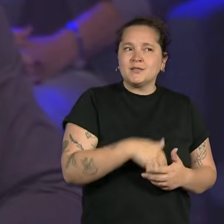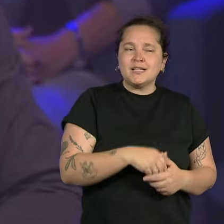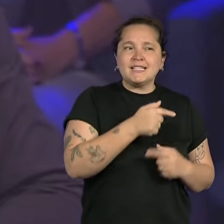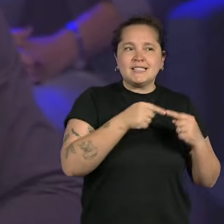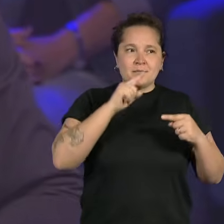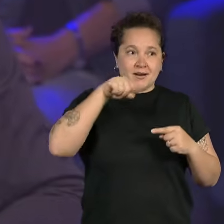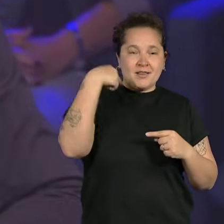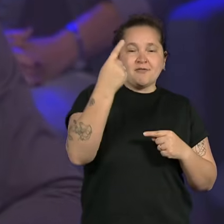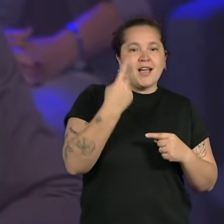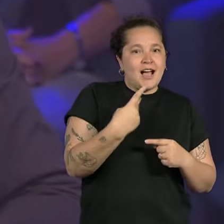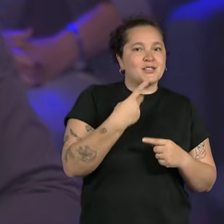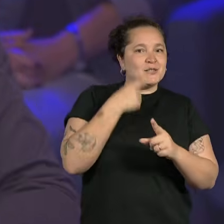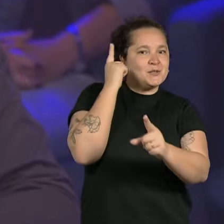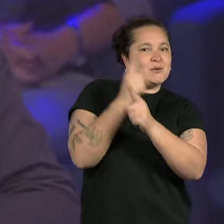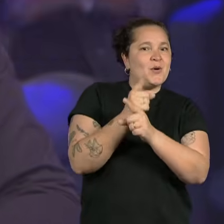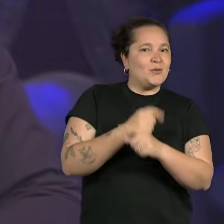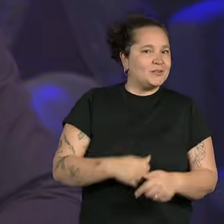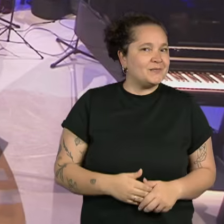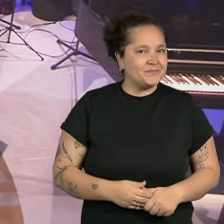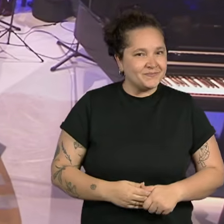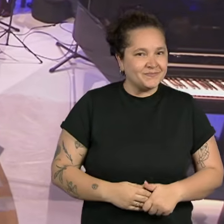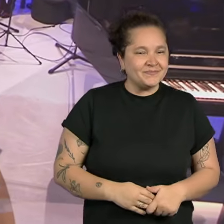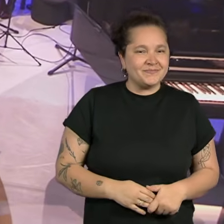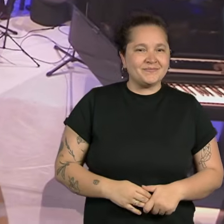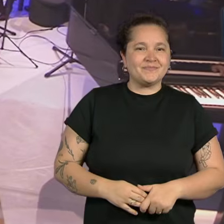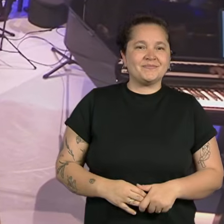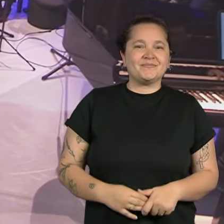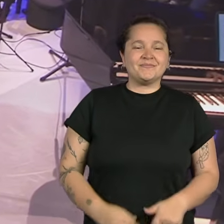Semana que vem tem mais Arena dos Saberes.